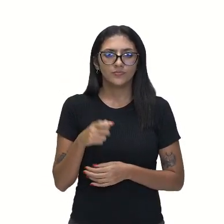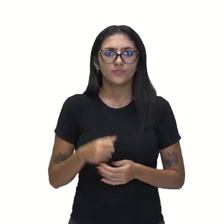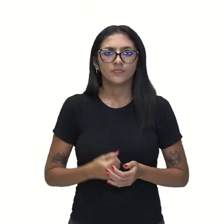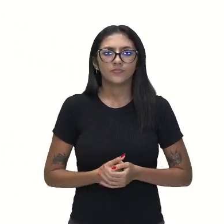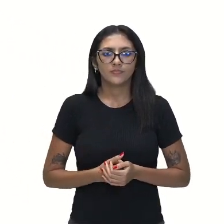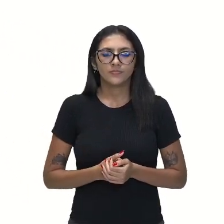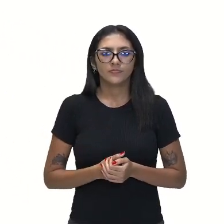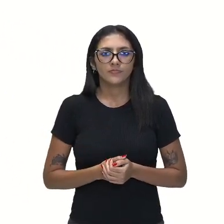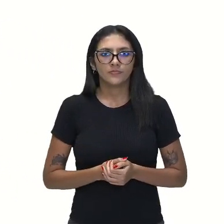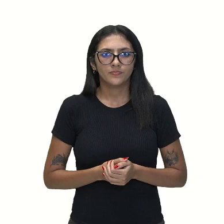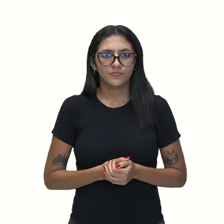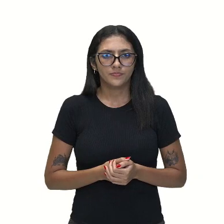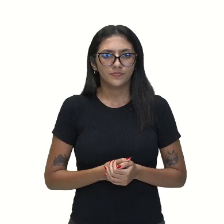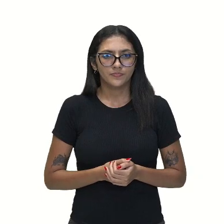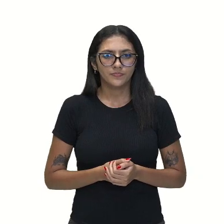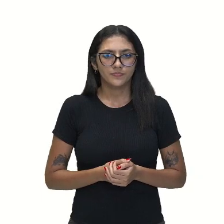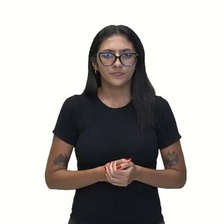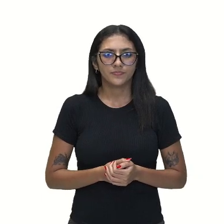Ok?